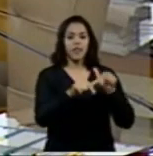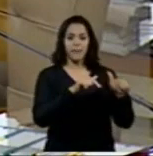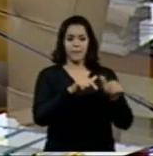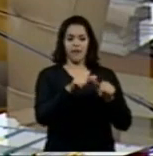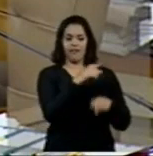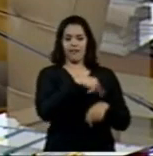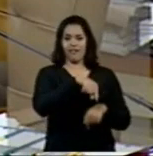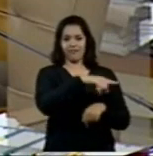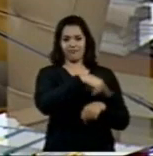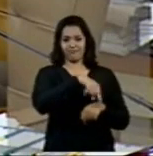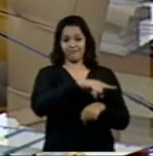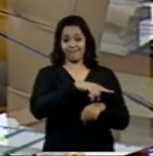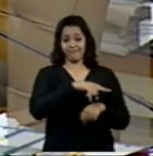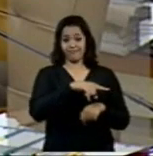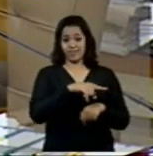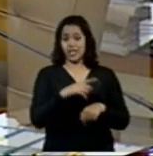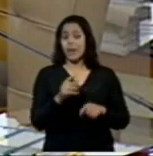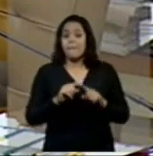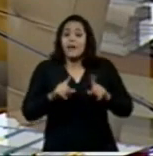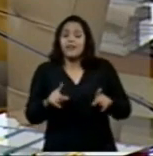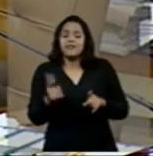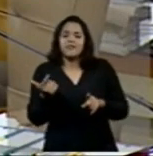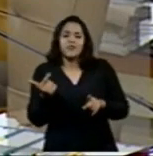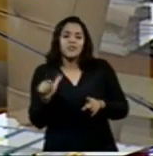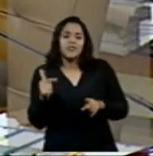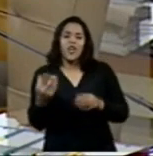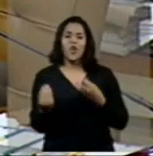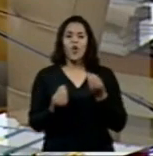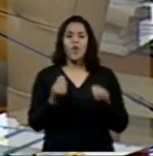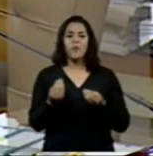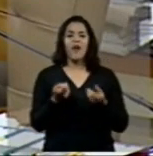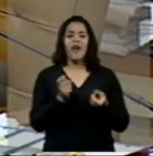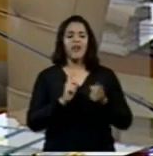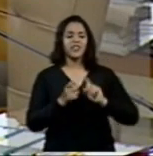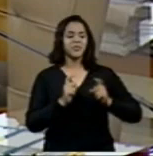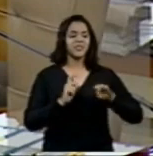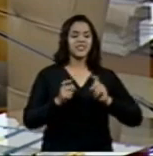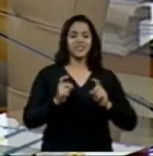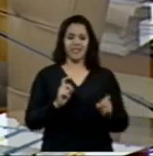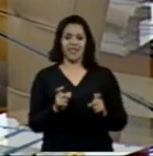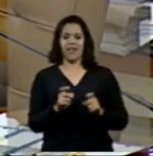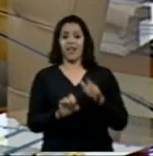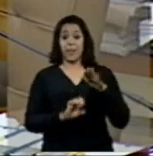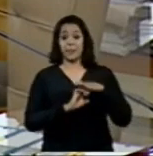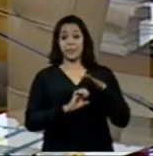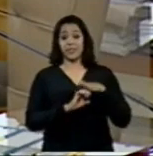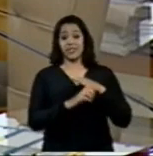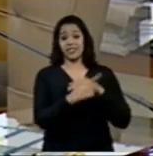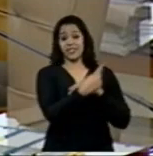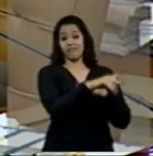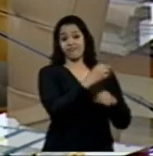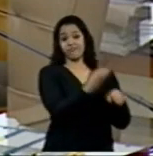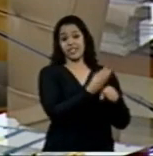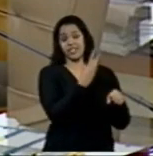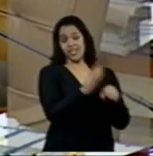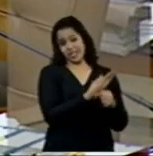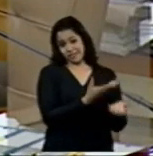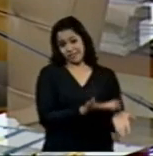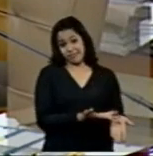aspas, verdadeira ingerência no trabalho da terceirizada e de seus